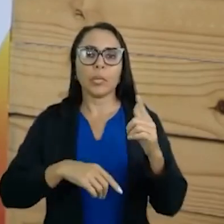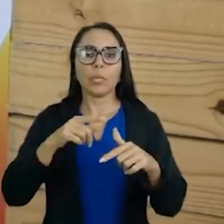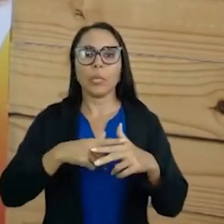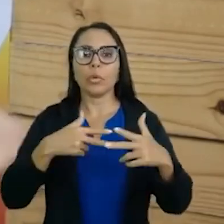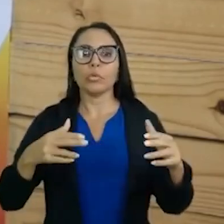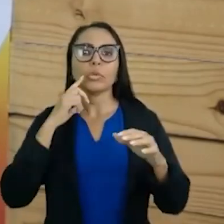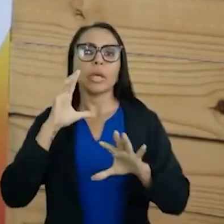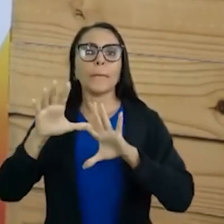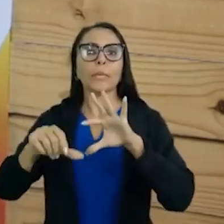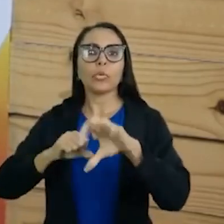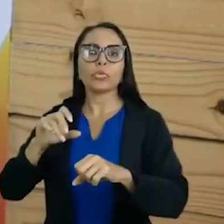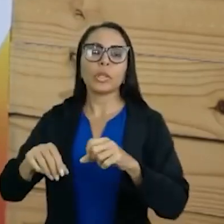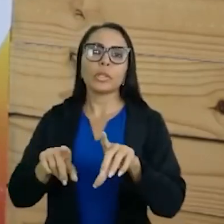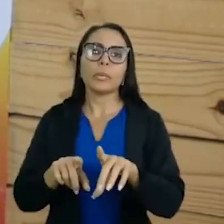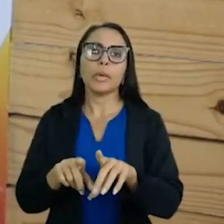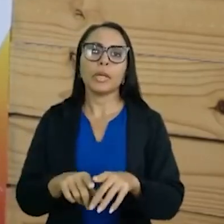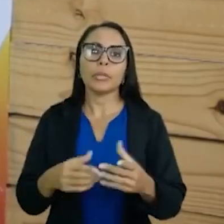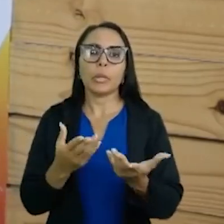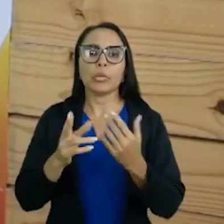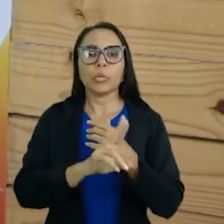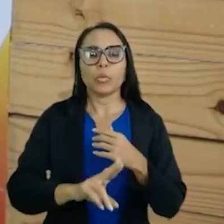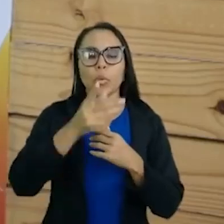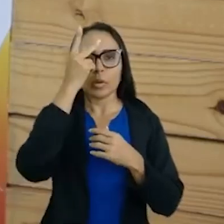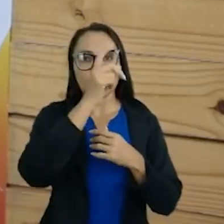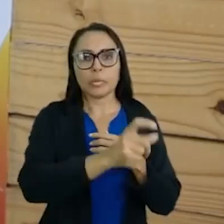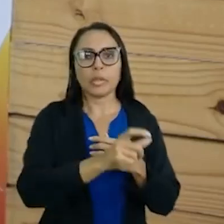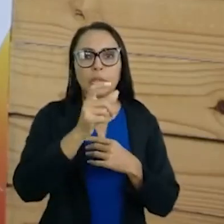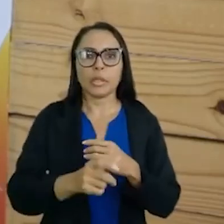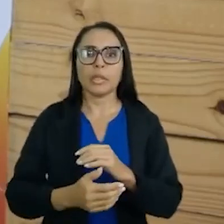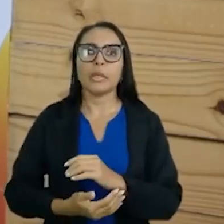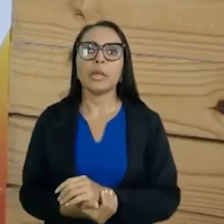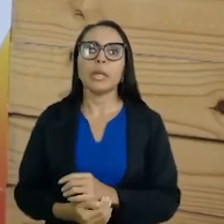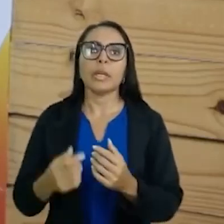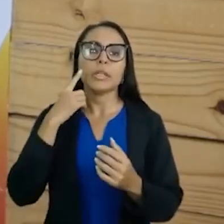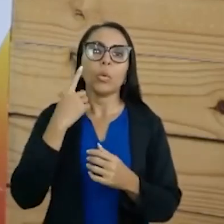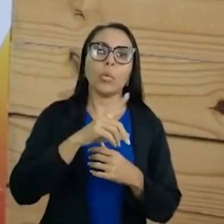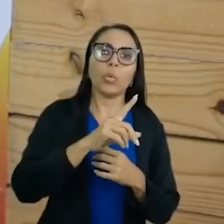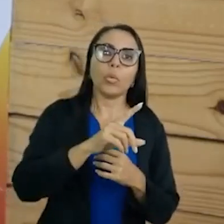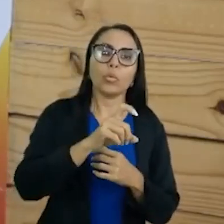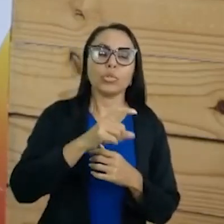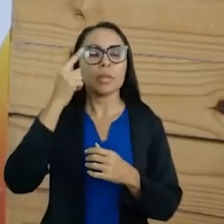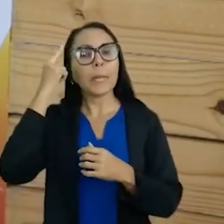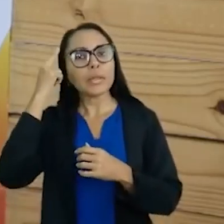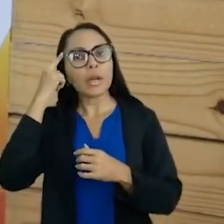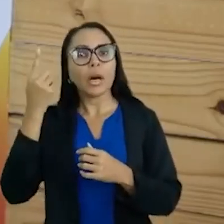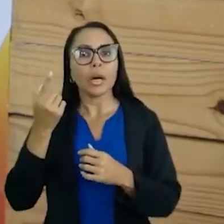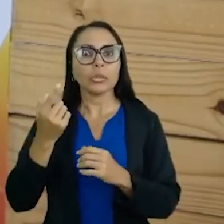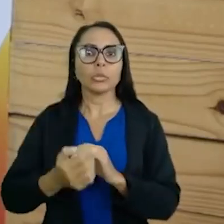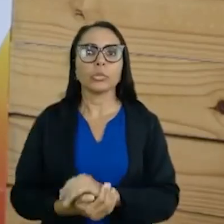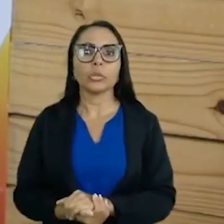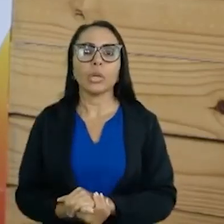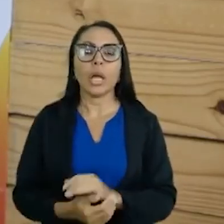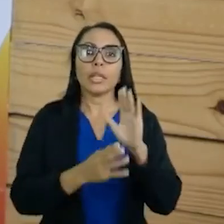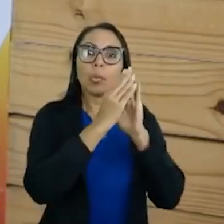buscam a melhor experiência de uso para os usuários. E o I é a interface. Então, tipo, o X é pensar, se você pensa no